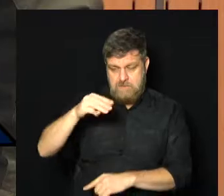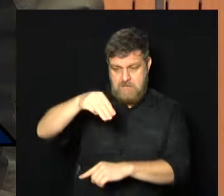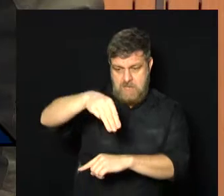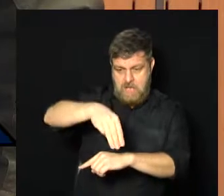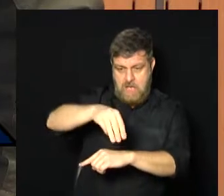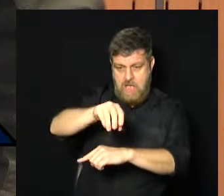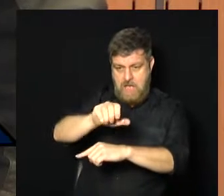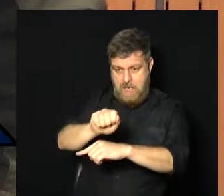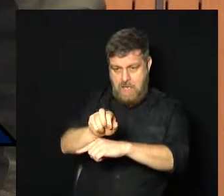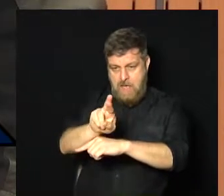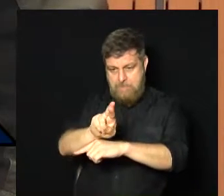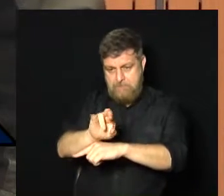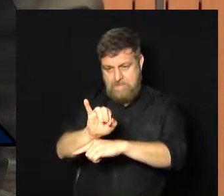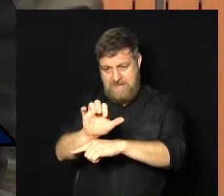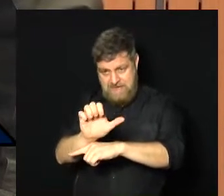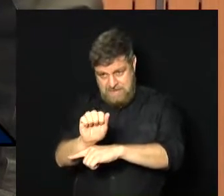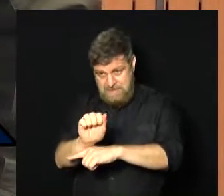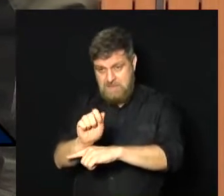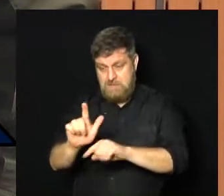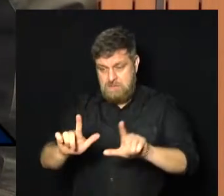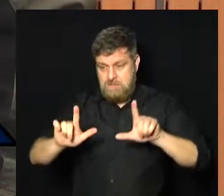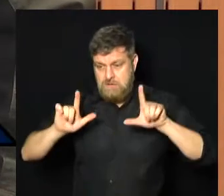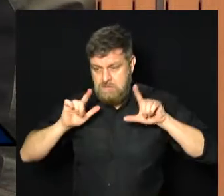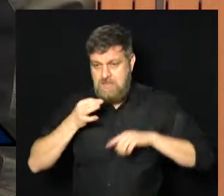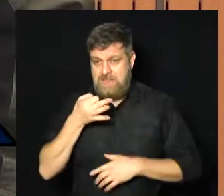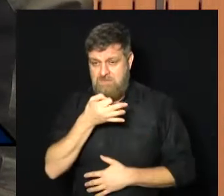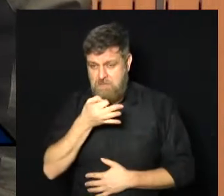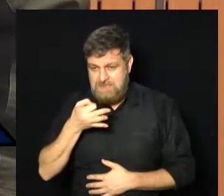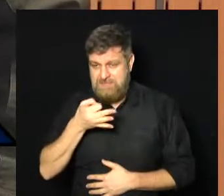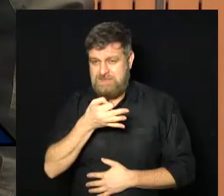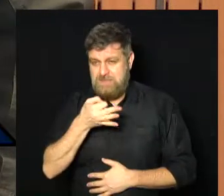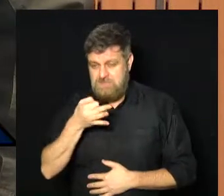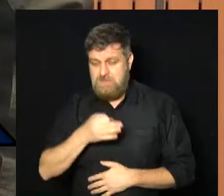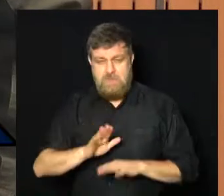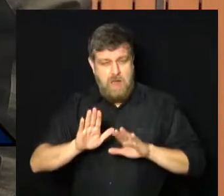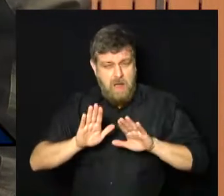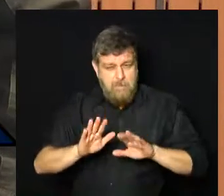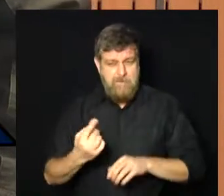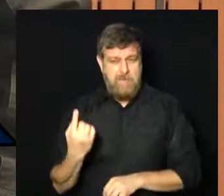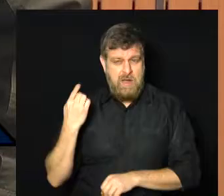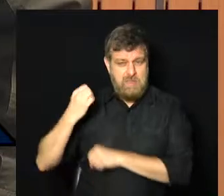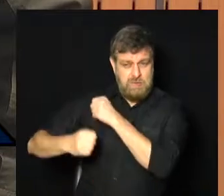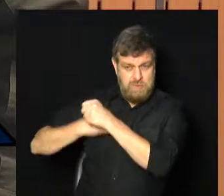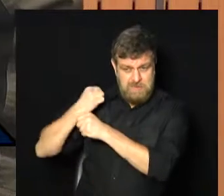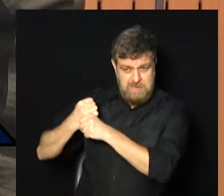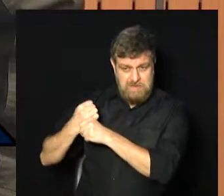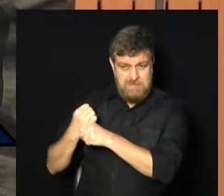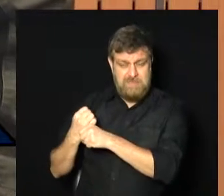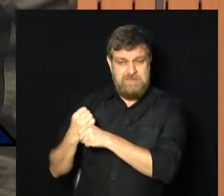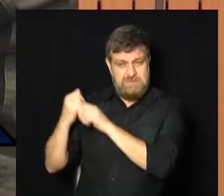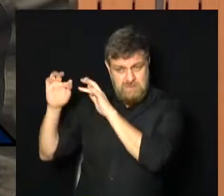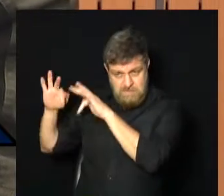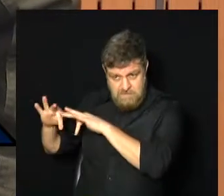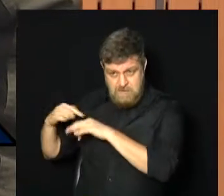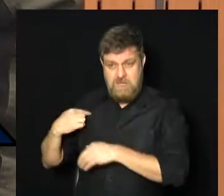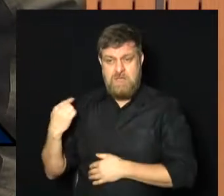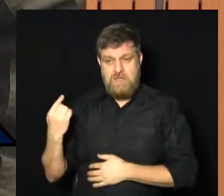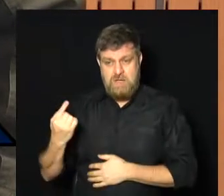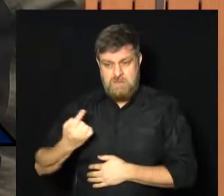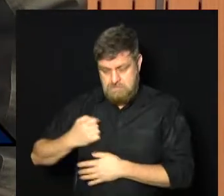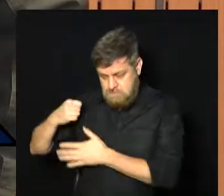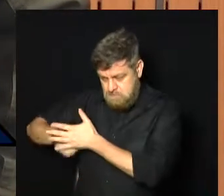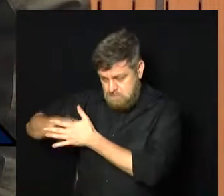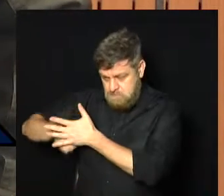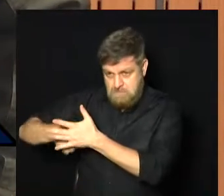isso. Mas a partir dessa mobilização que ocorreu no ano passado com muita força, nós no início do ano também